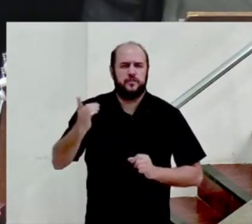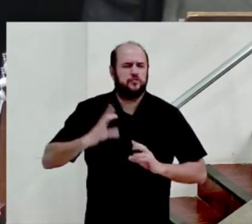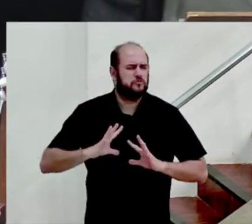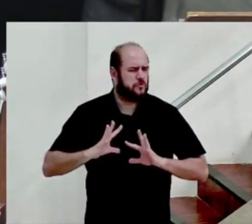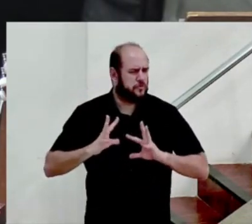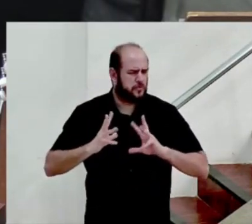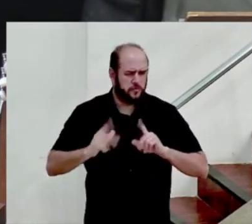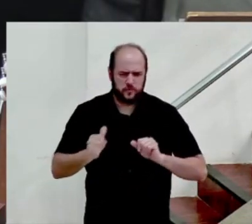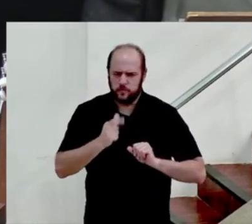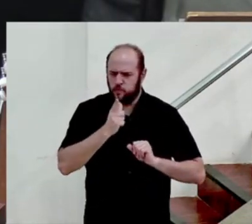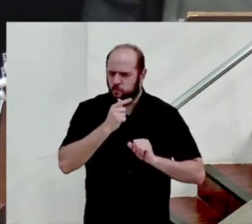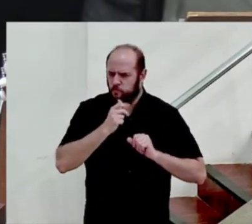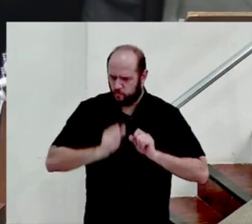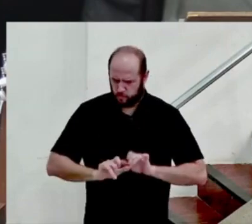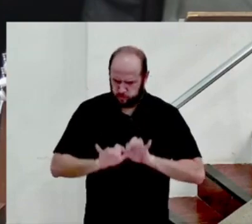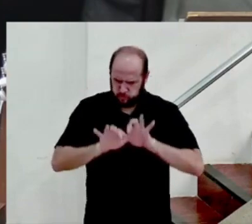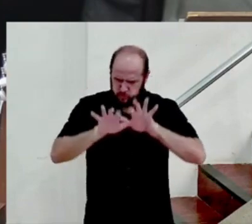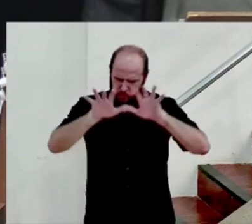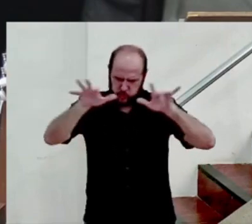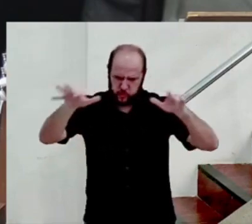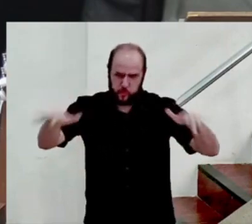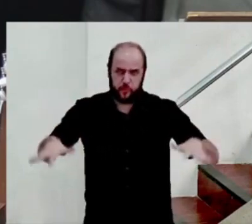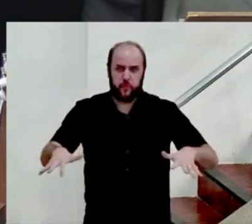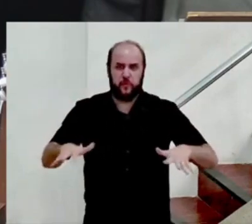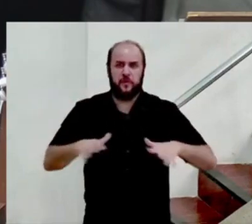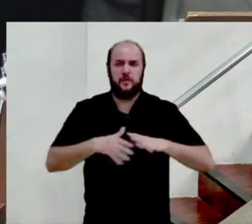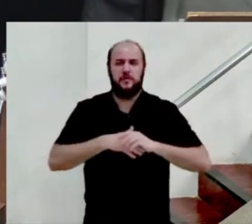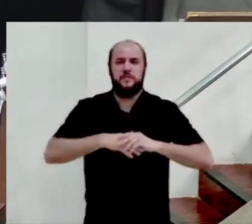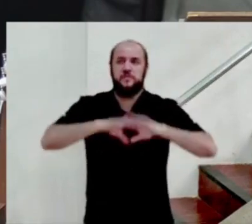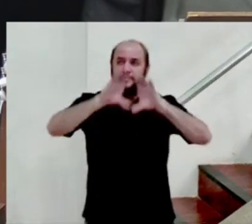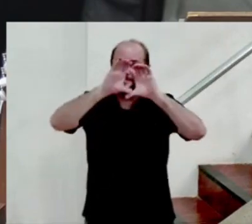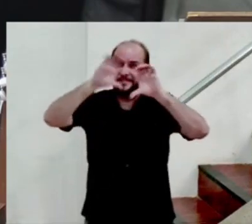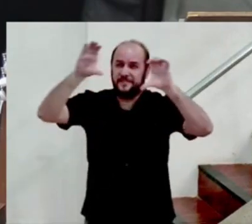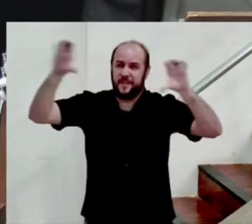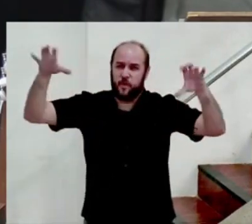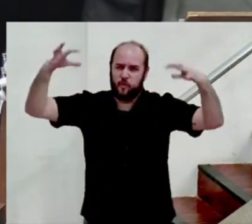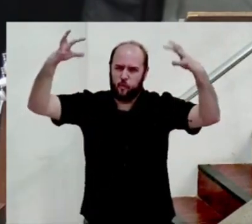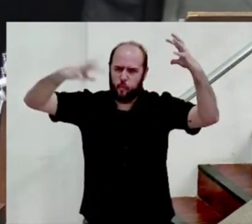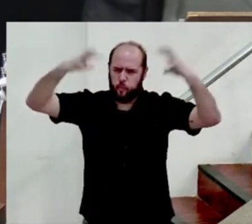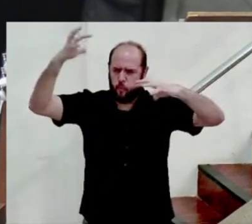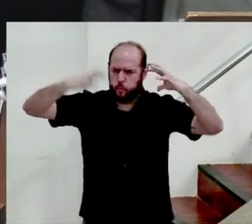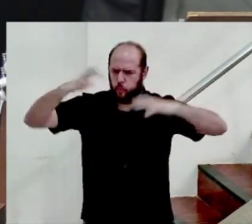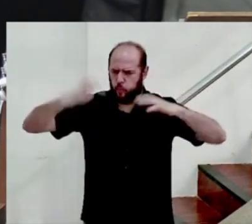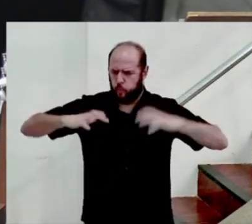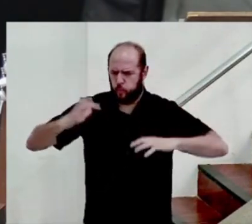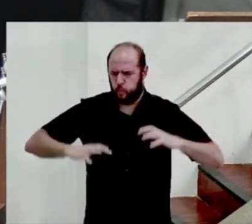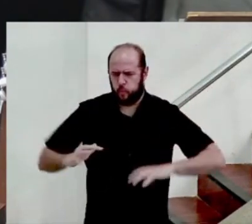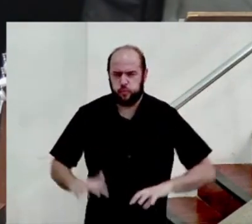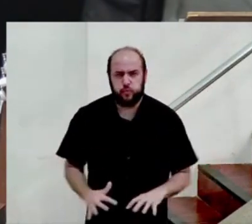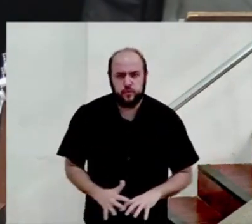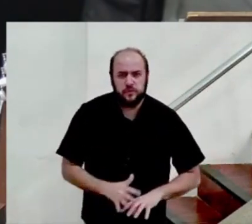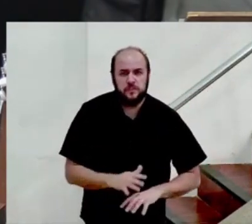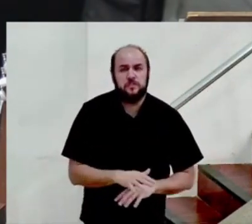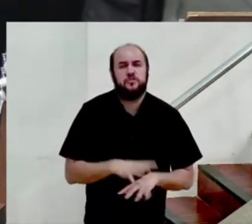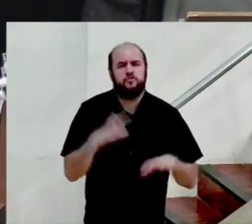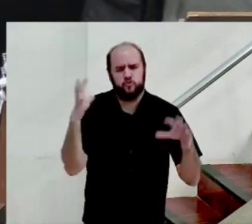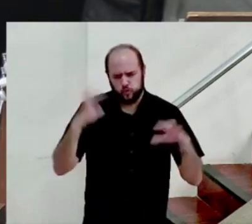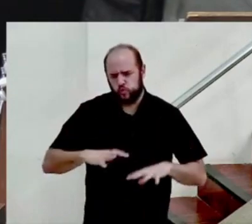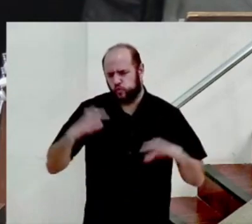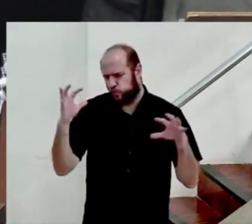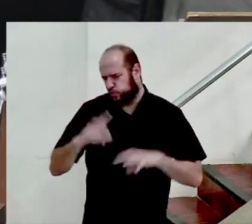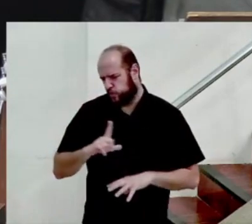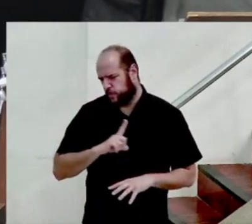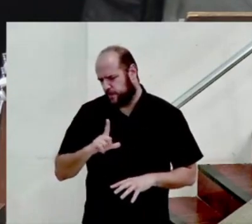as fontes do grande abismo, e as comportas dos céus se abriram, e houve copiosa chuva sobre